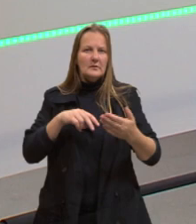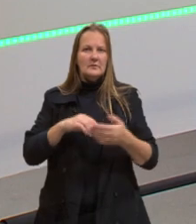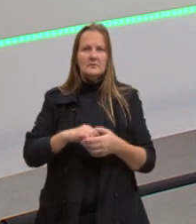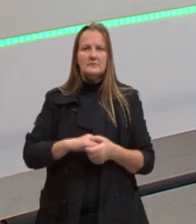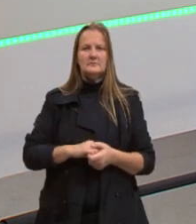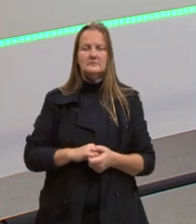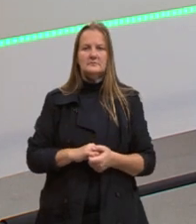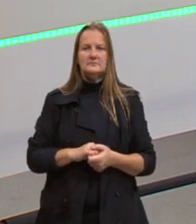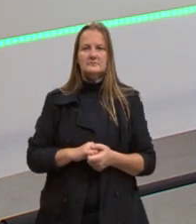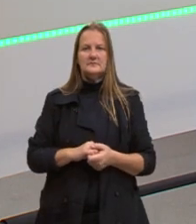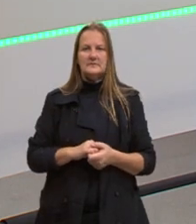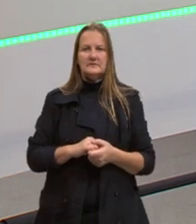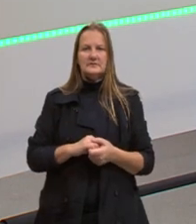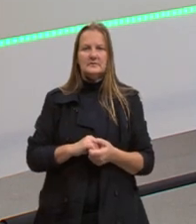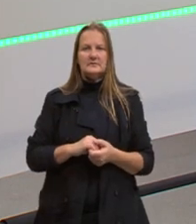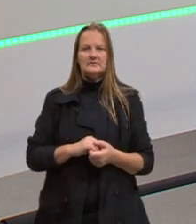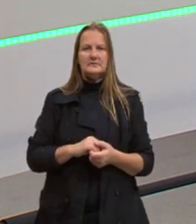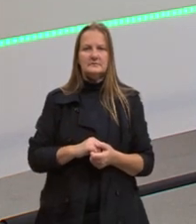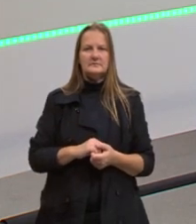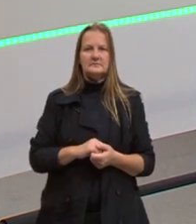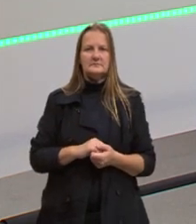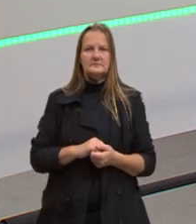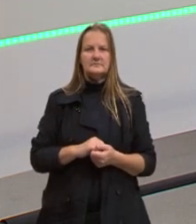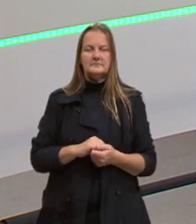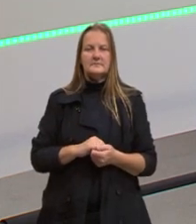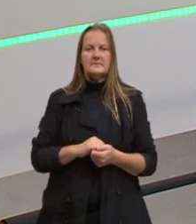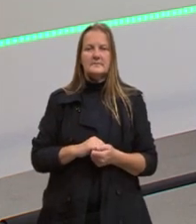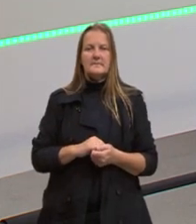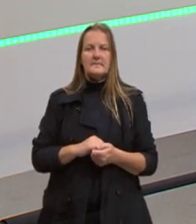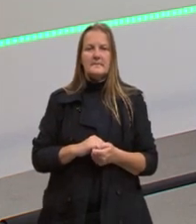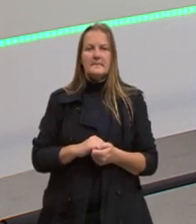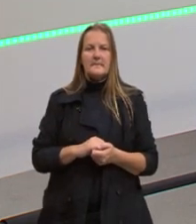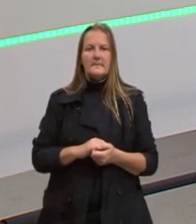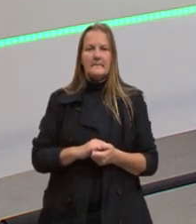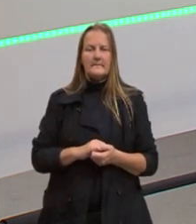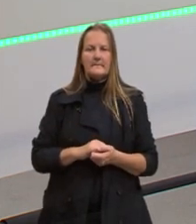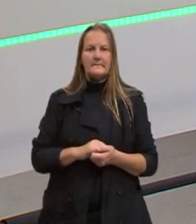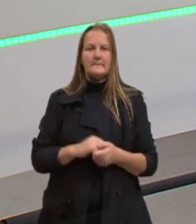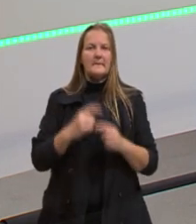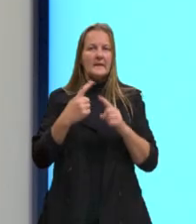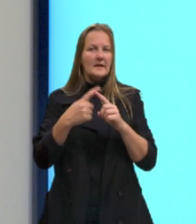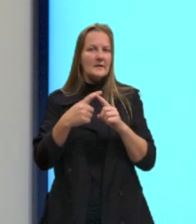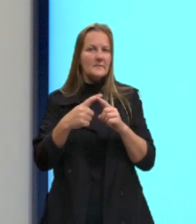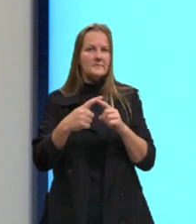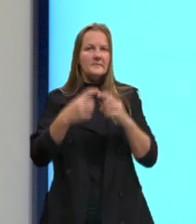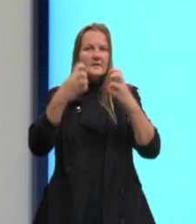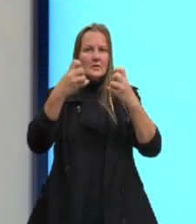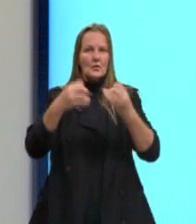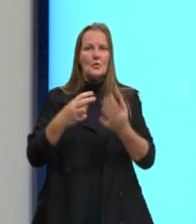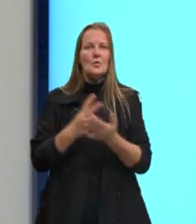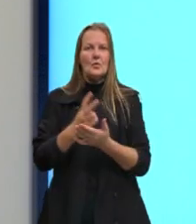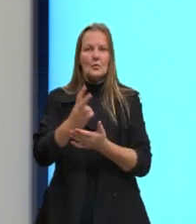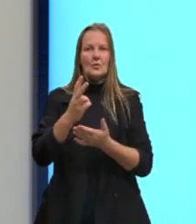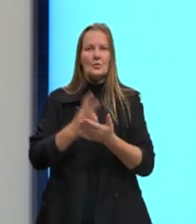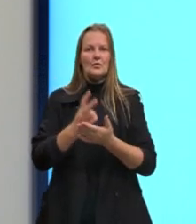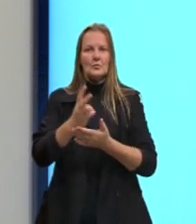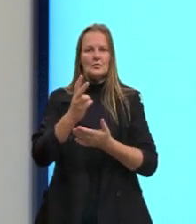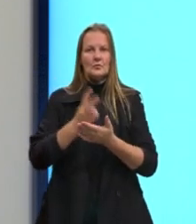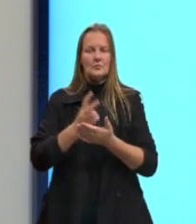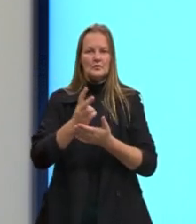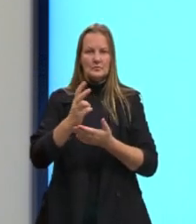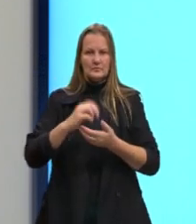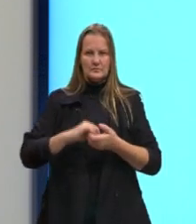no título no subtítulo em todos os detalhes certo ok então o que é fazer um